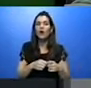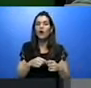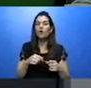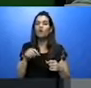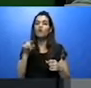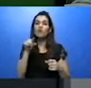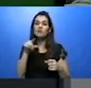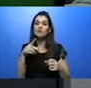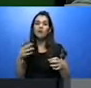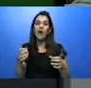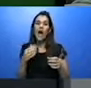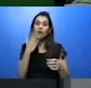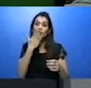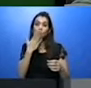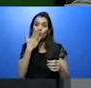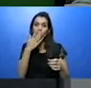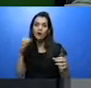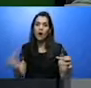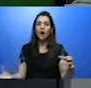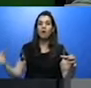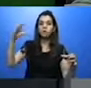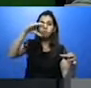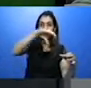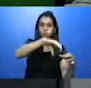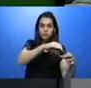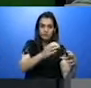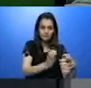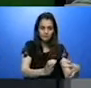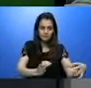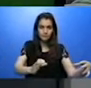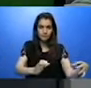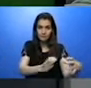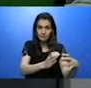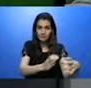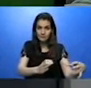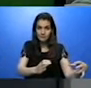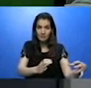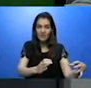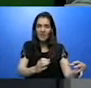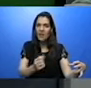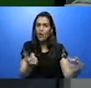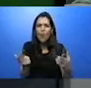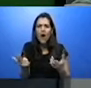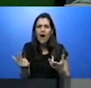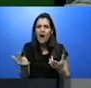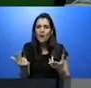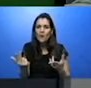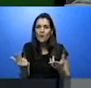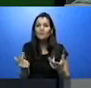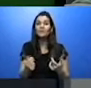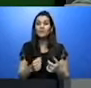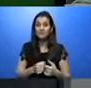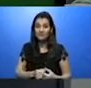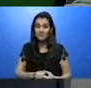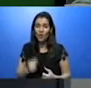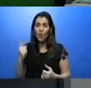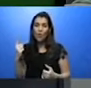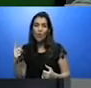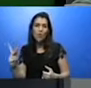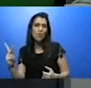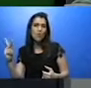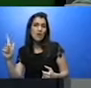colocar, né, o açúcar, no caso, é o recipiente. Estaremos despejando a mesma quantidade. Então, olha aqui, ó,